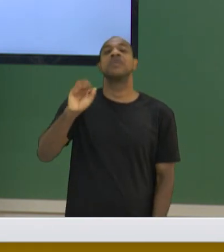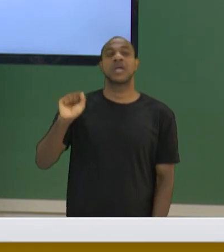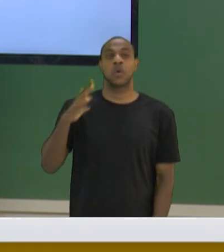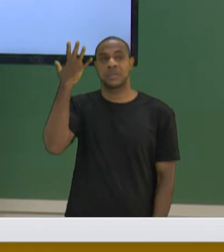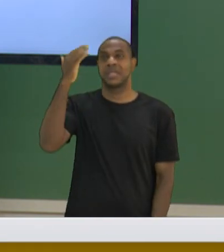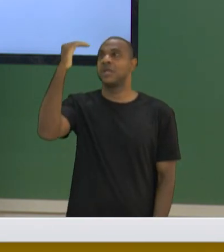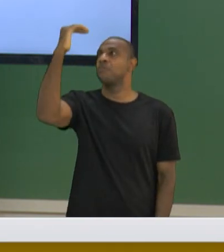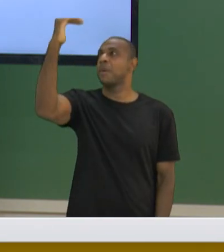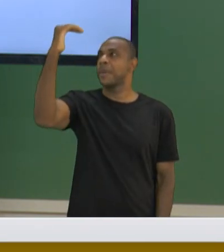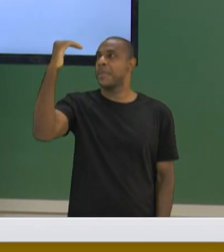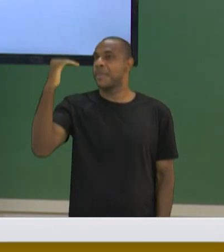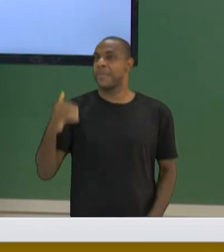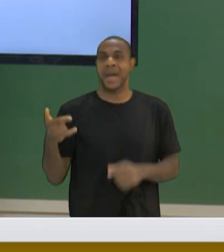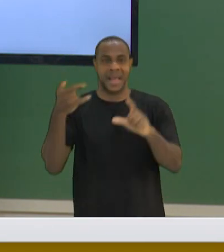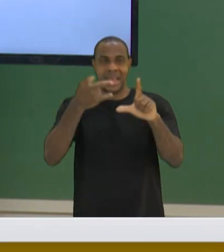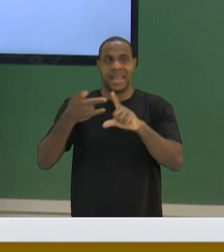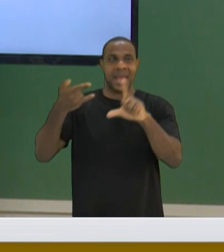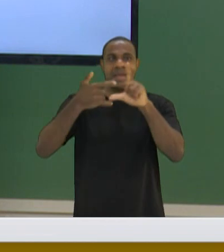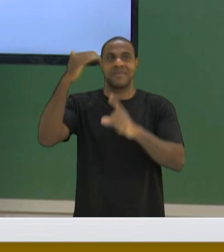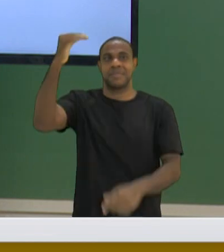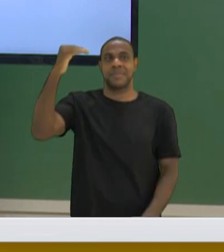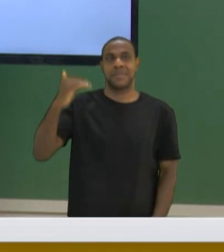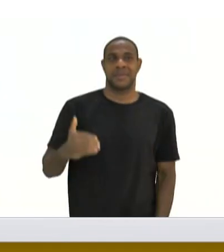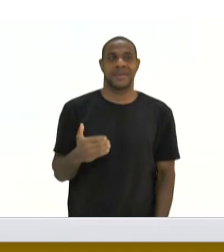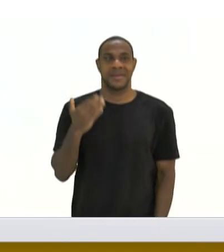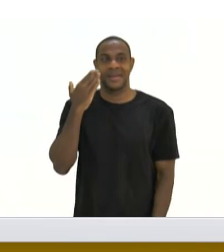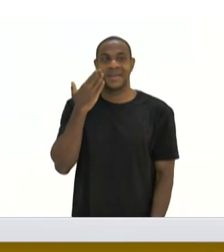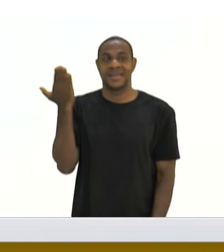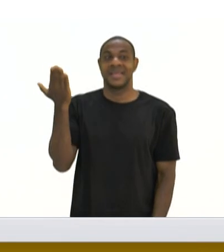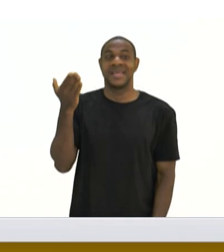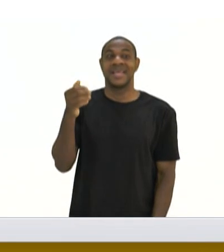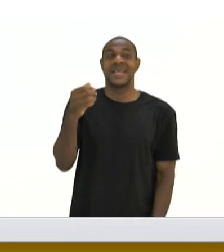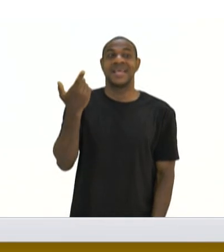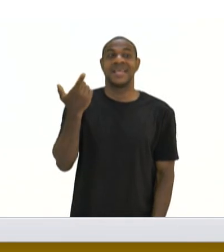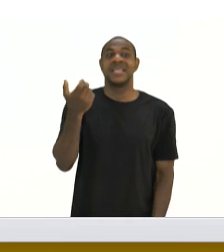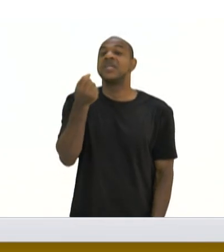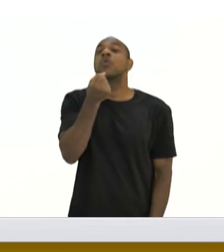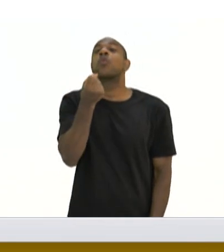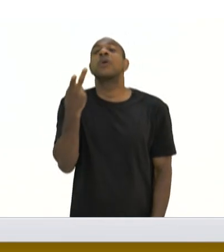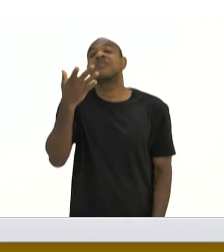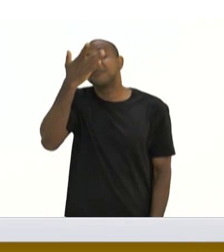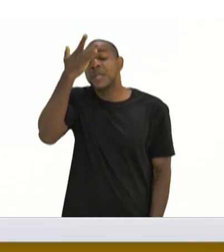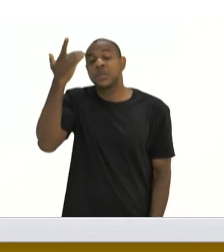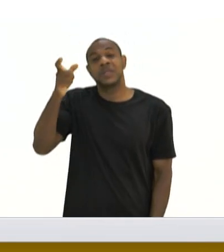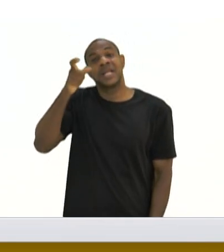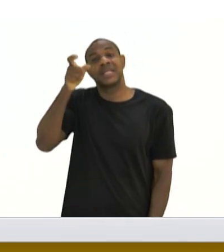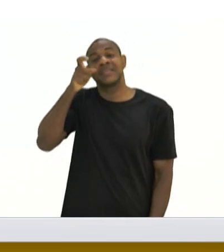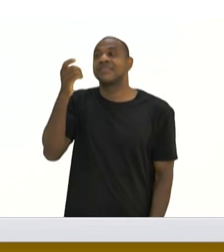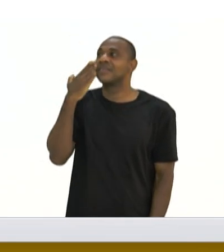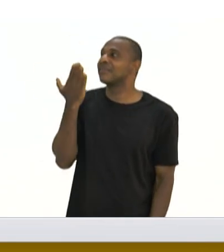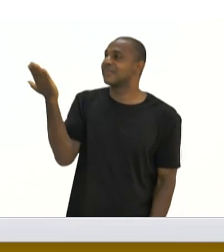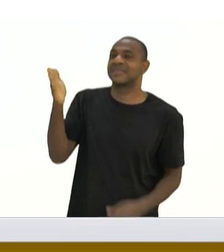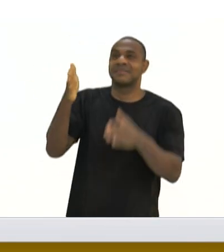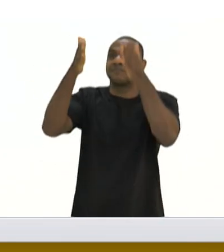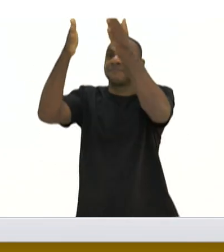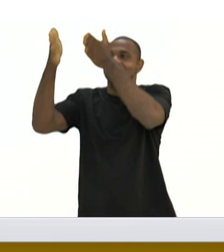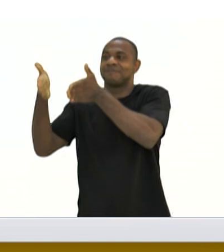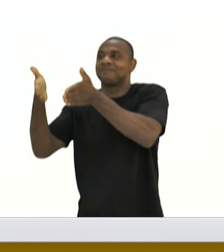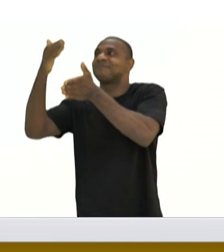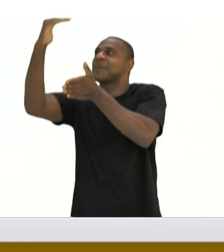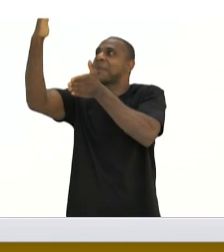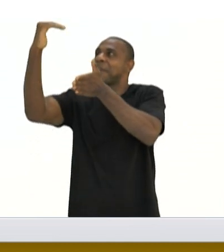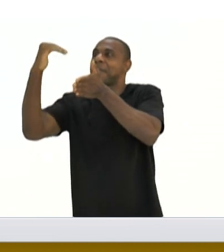aconteceu a cada Live e aqui ó 3 milhões de pessoas visualizaram a da Marília Mendonça e